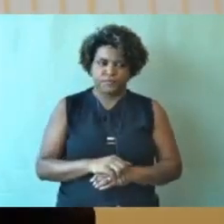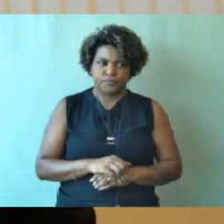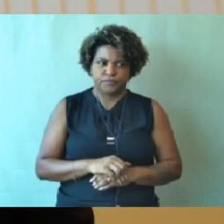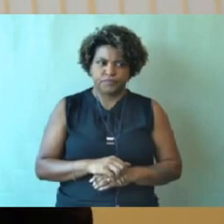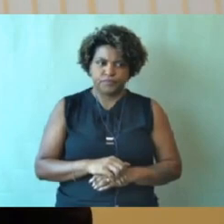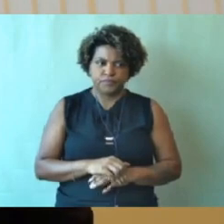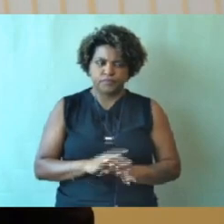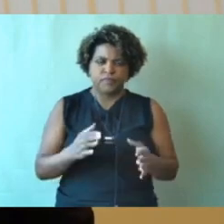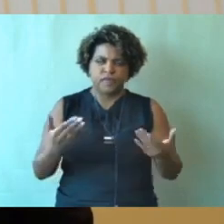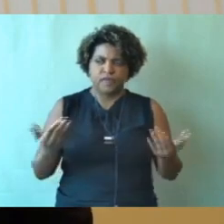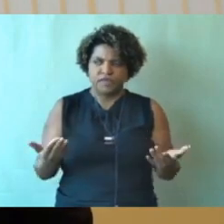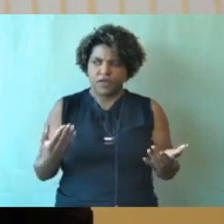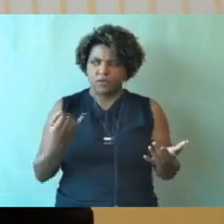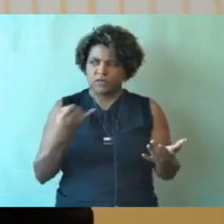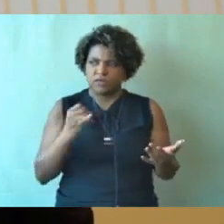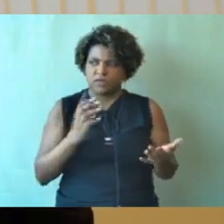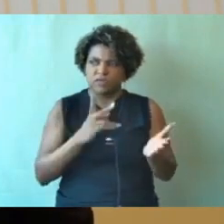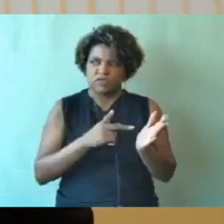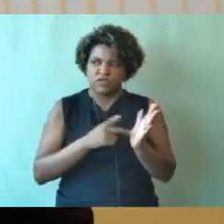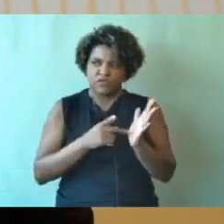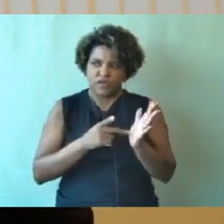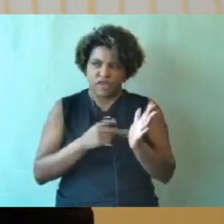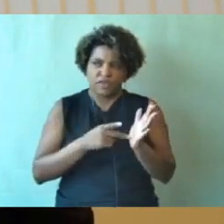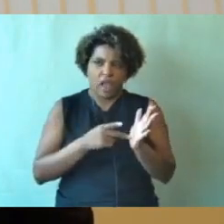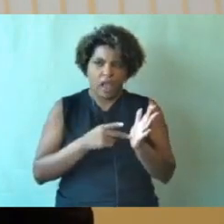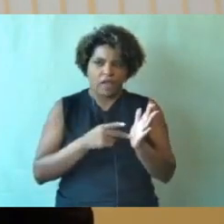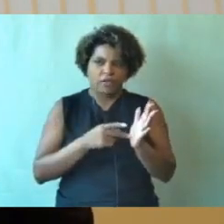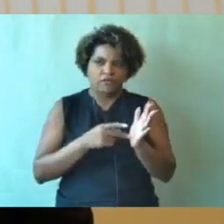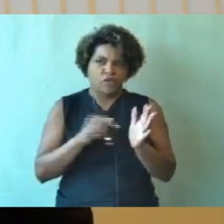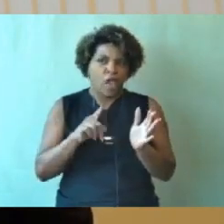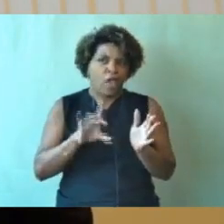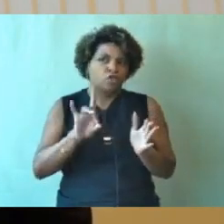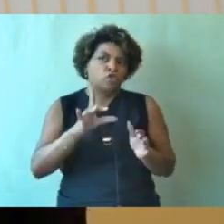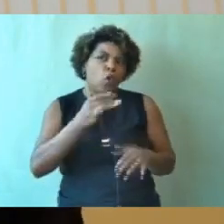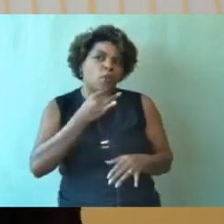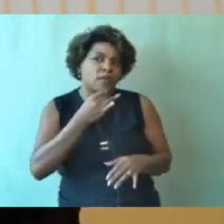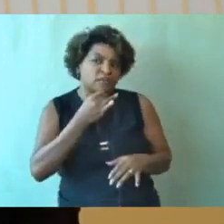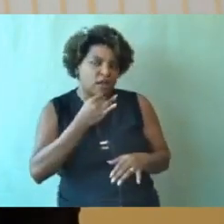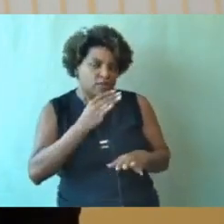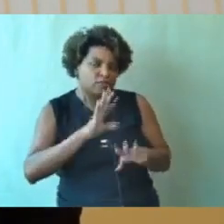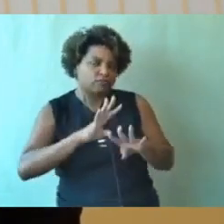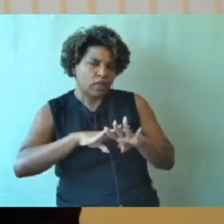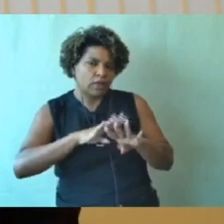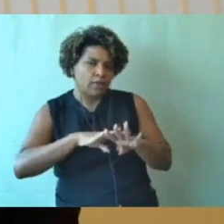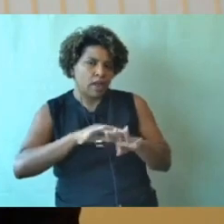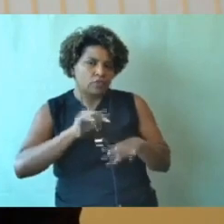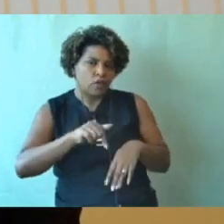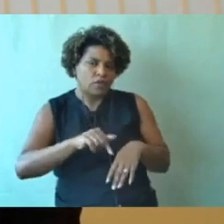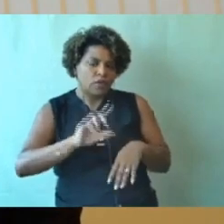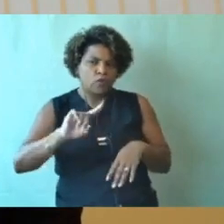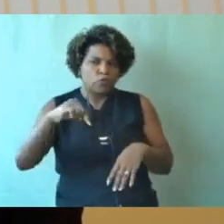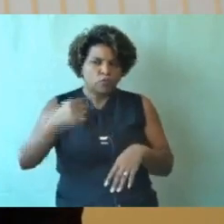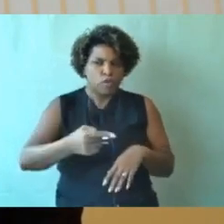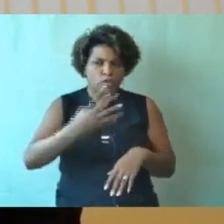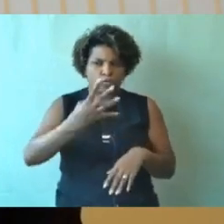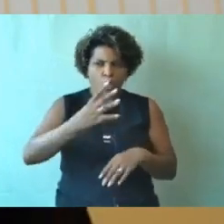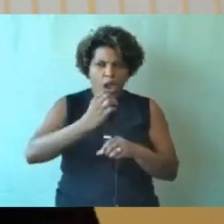né? E a gente só está fazendo isso aqui por hipótese, né? É uma questão só matemática mesmo. Se nesses próximos 4 anos,